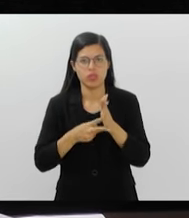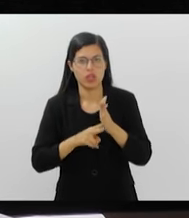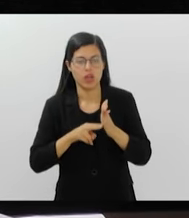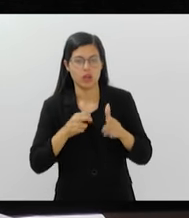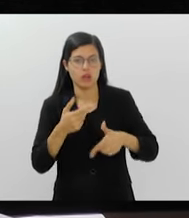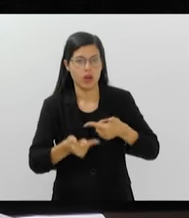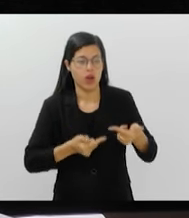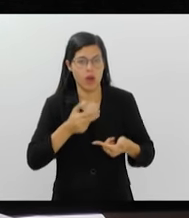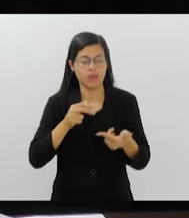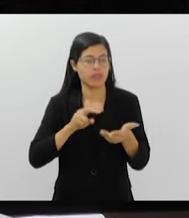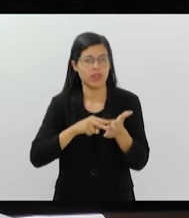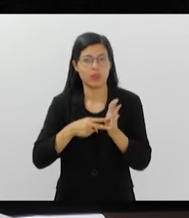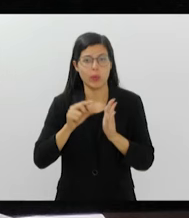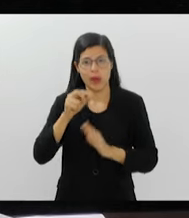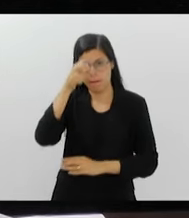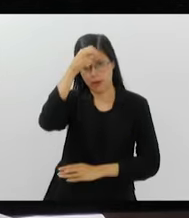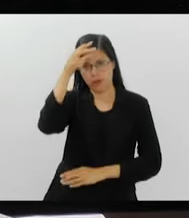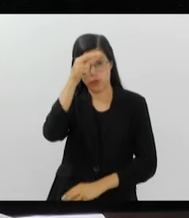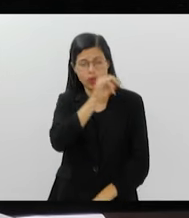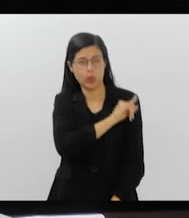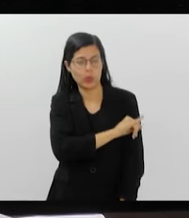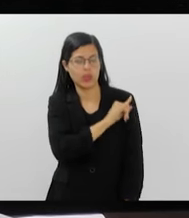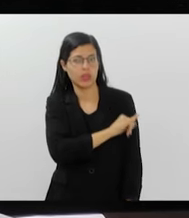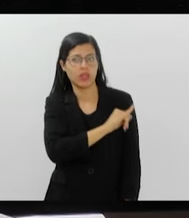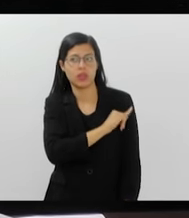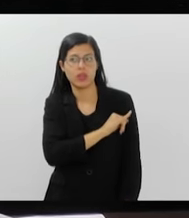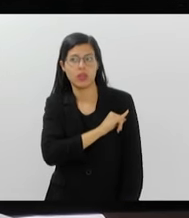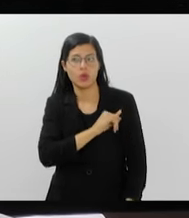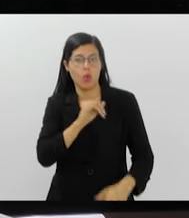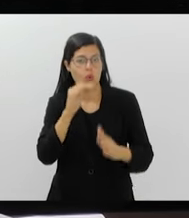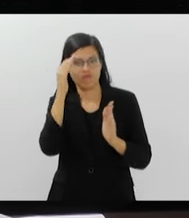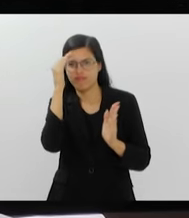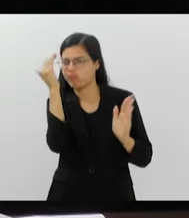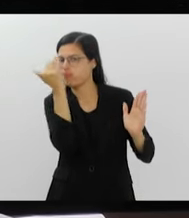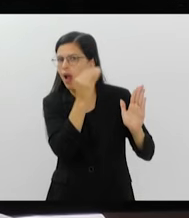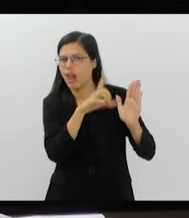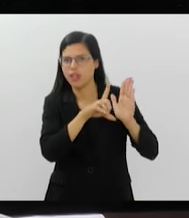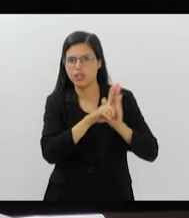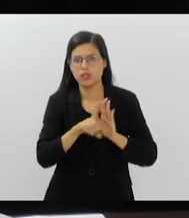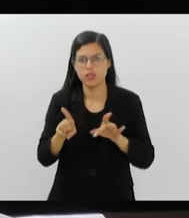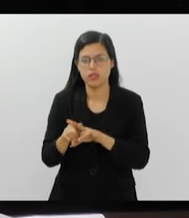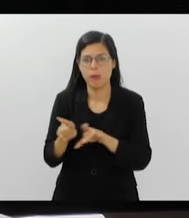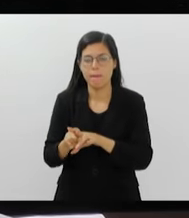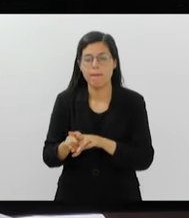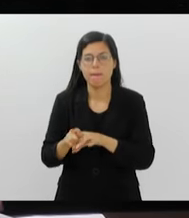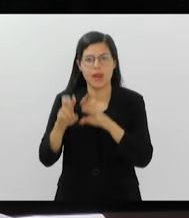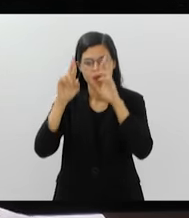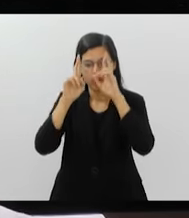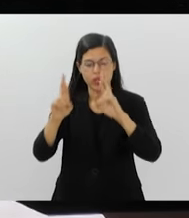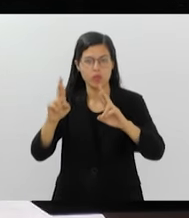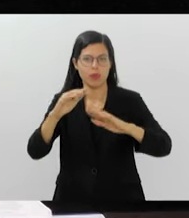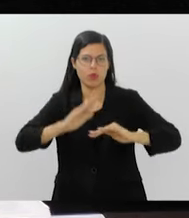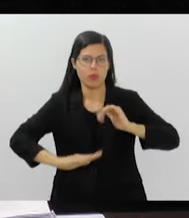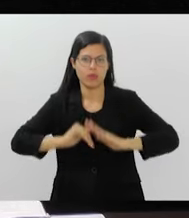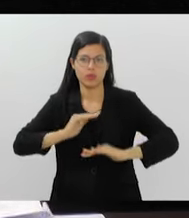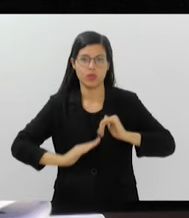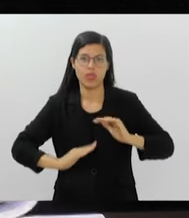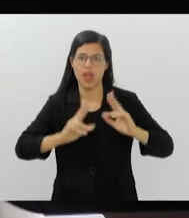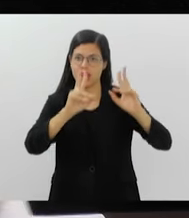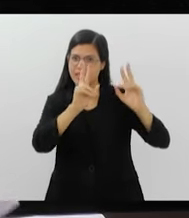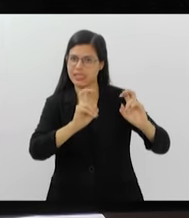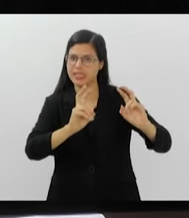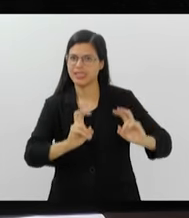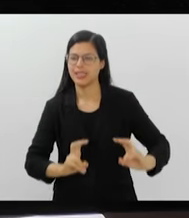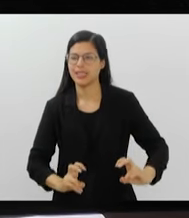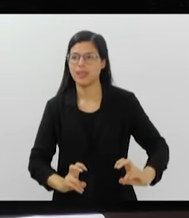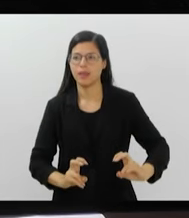do Rio de Janeiro, ela desrespeita a legislação e desrespeita os profissionais. Então, eu queria, esses são os temas que me